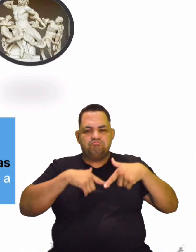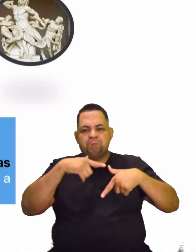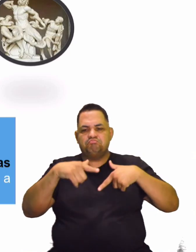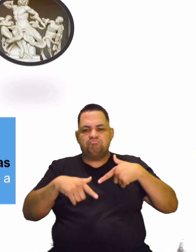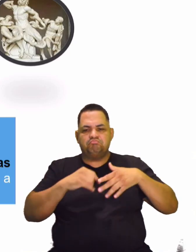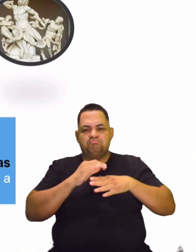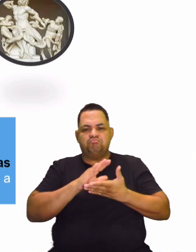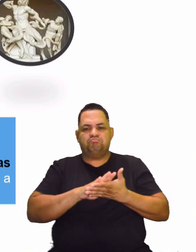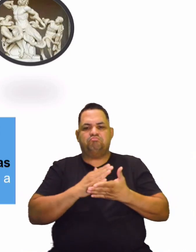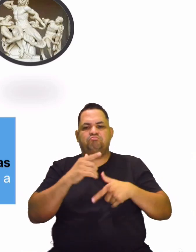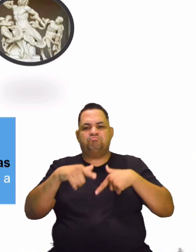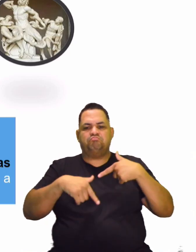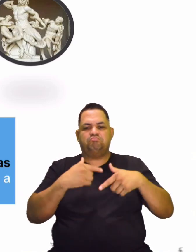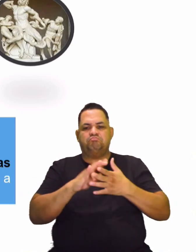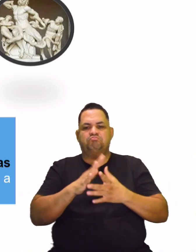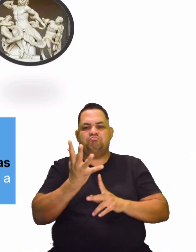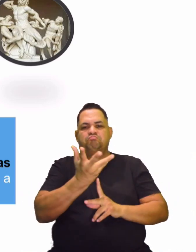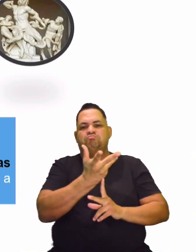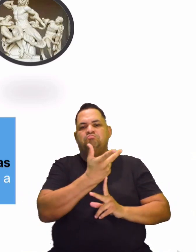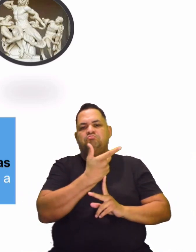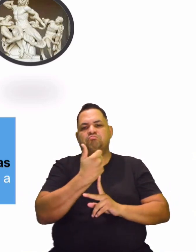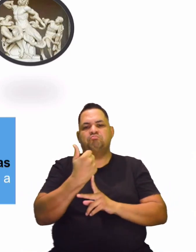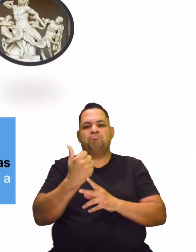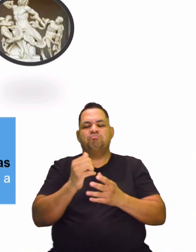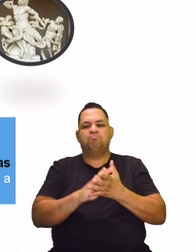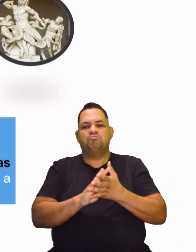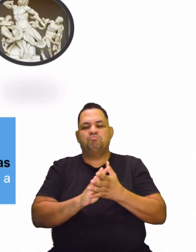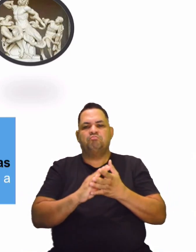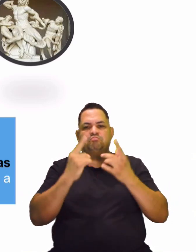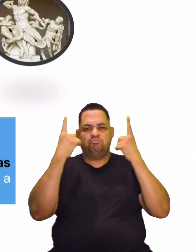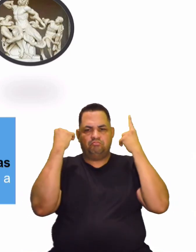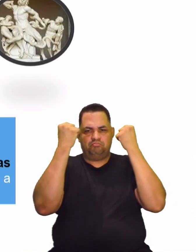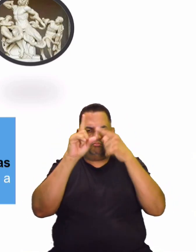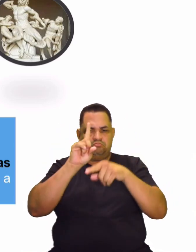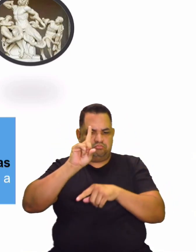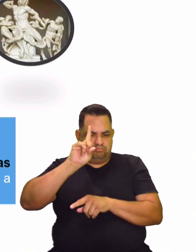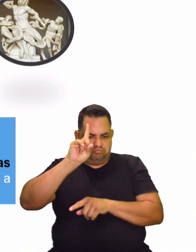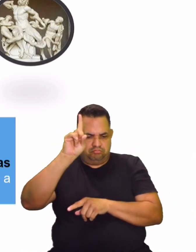sua arte. Então, os gregos, podemos dizer que eles inventaram